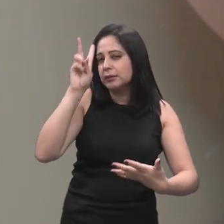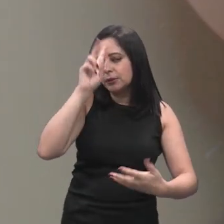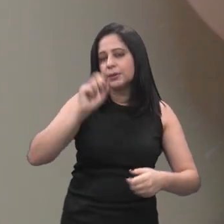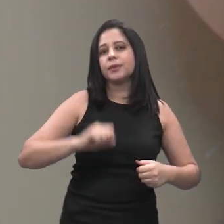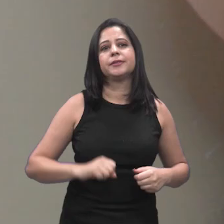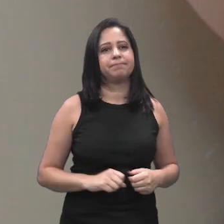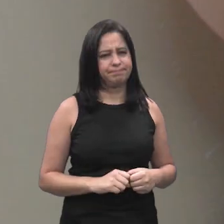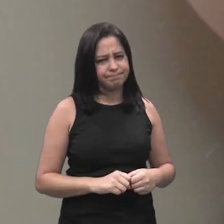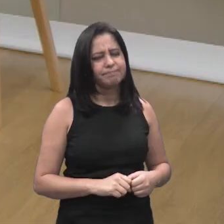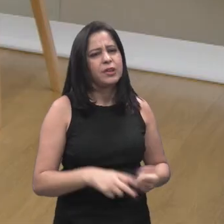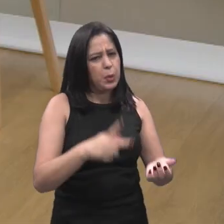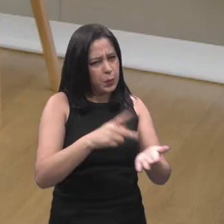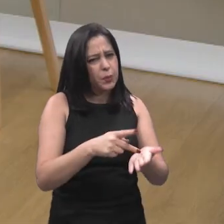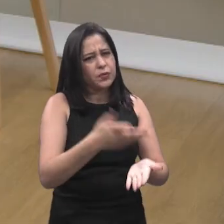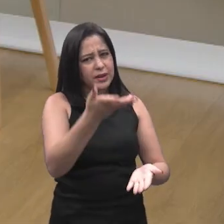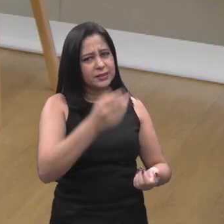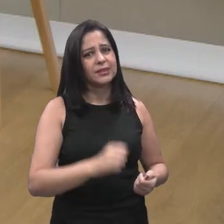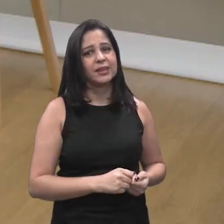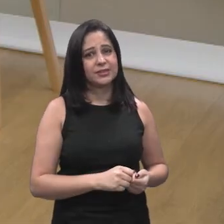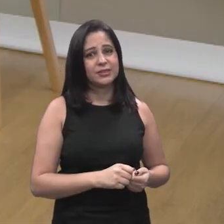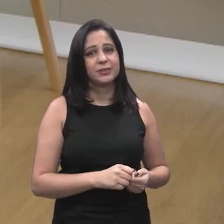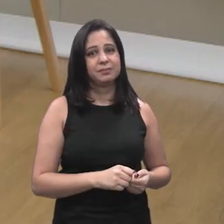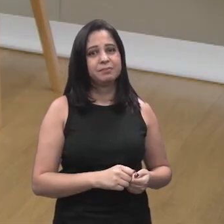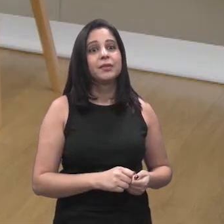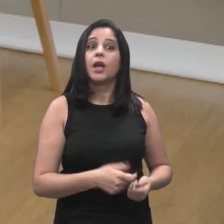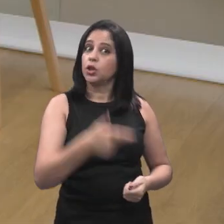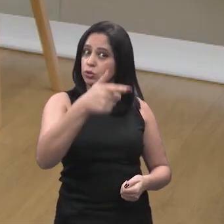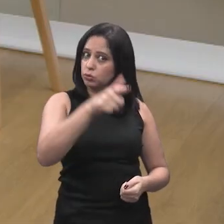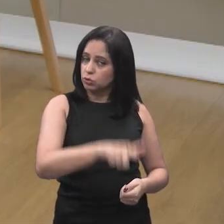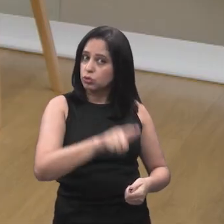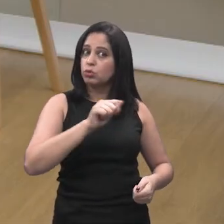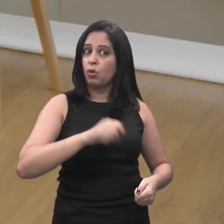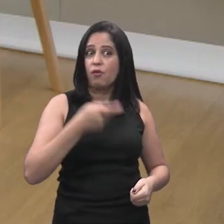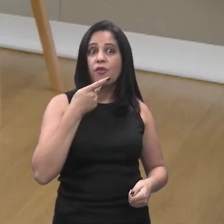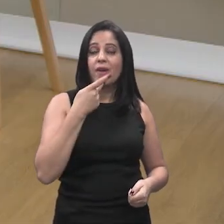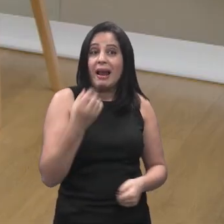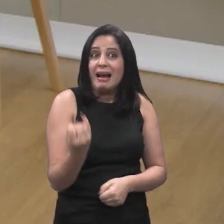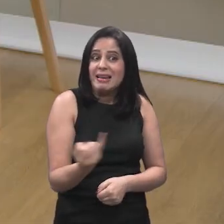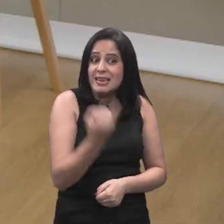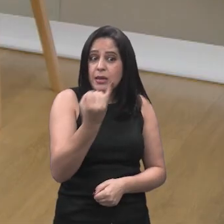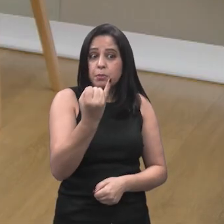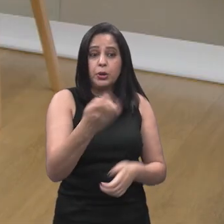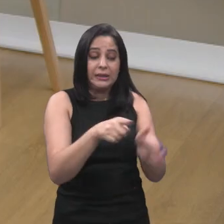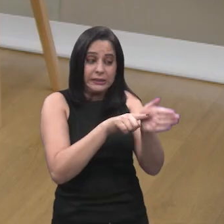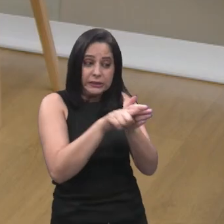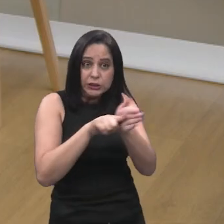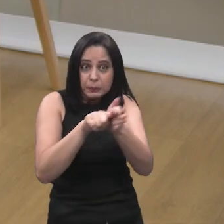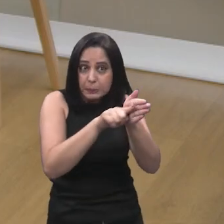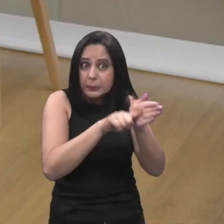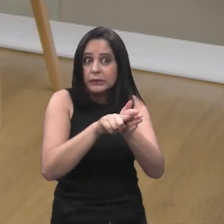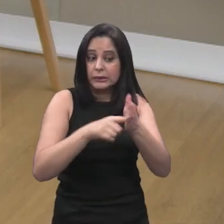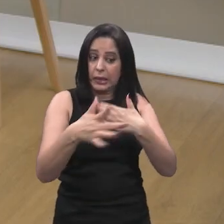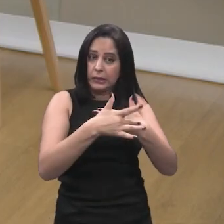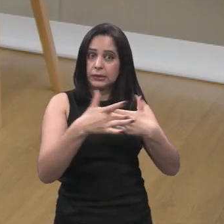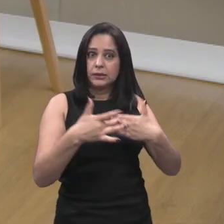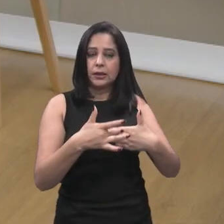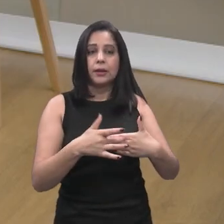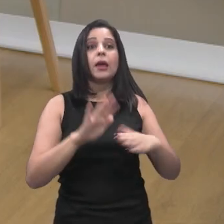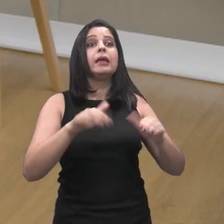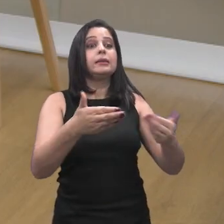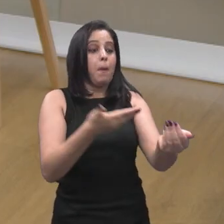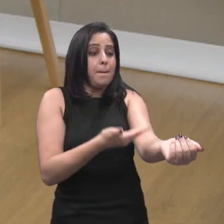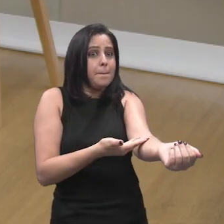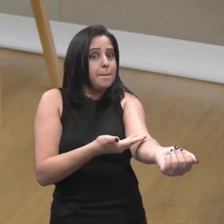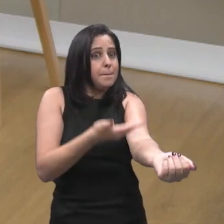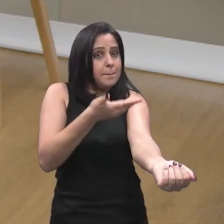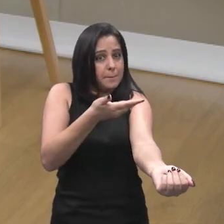gente aqui reforçando a importância Sim. desses exames de rotina. E a pressão alta também, ela, se não descoberta ali